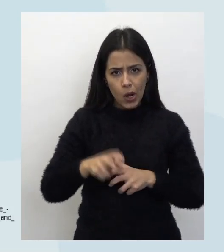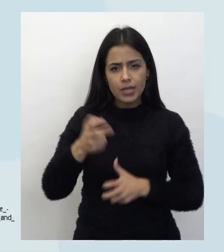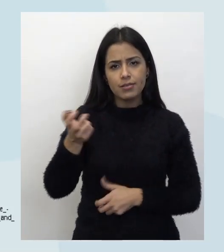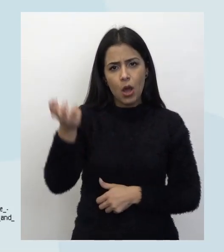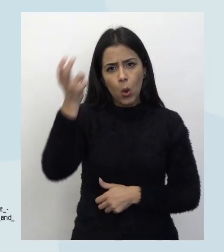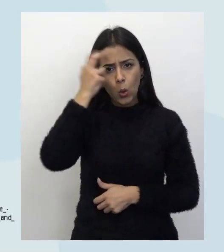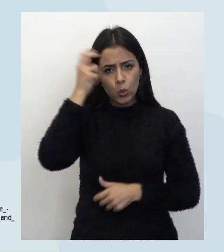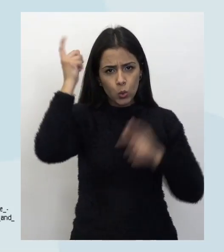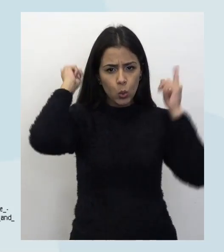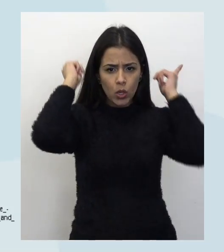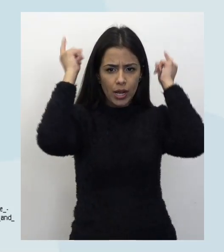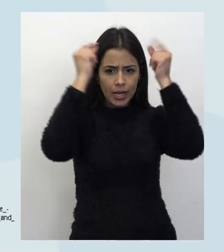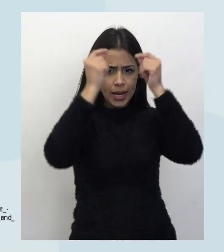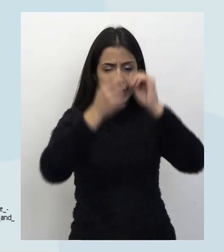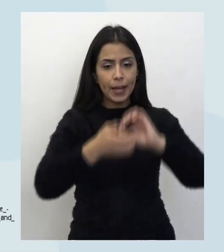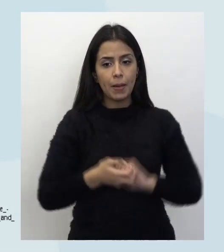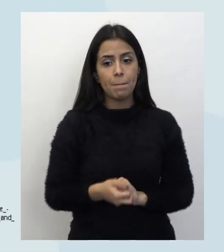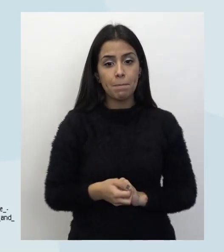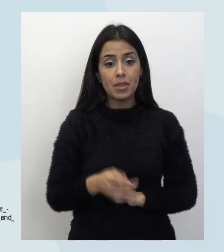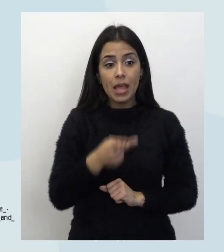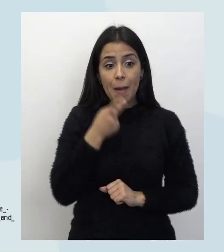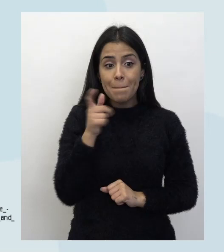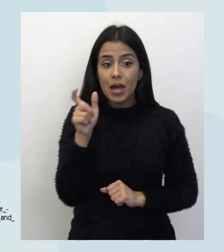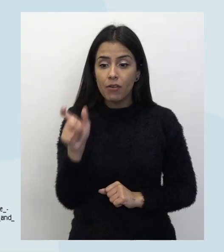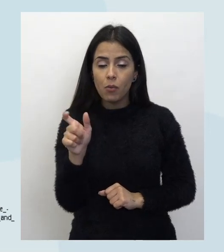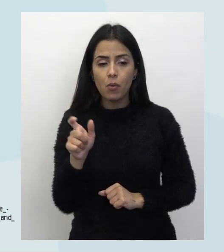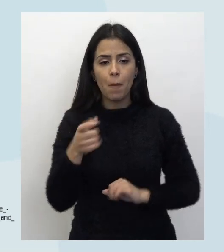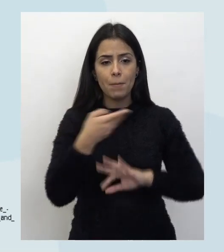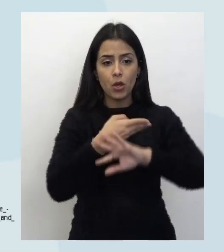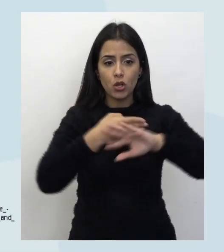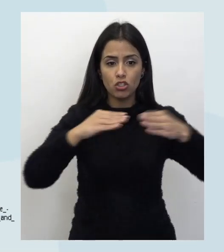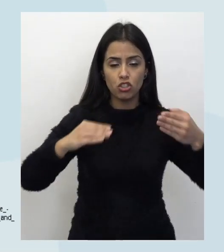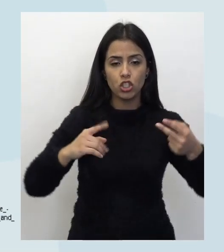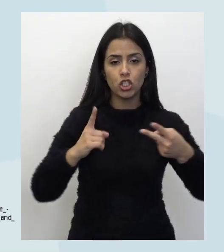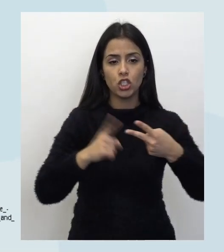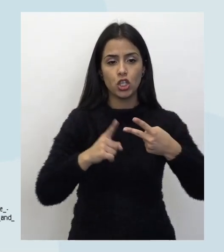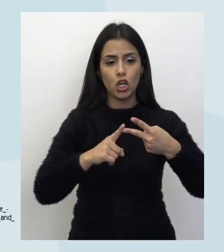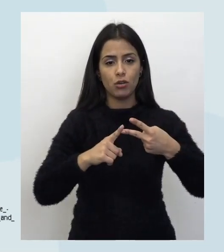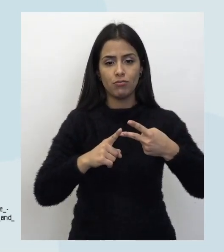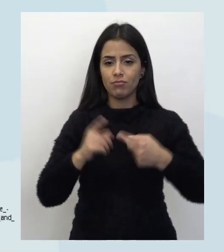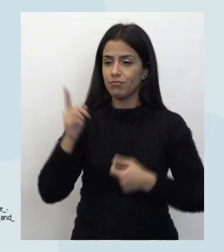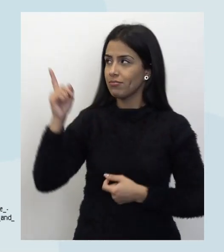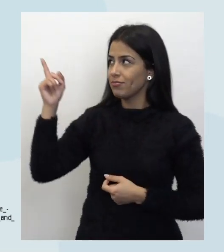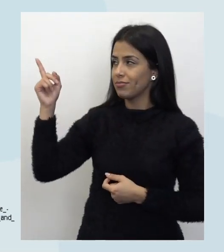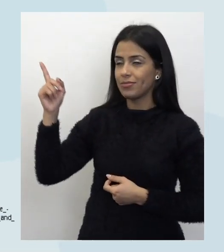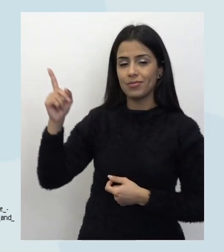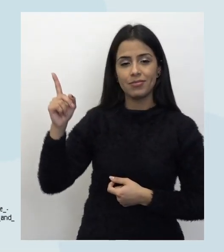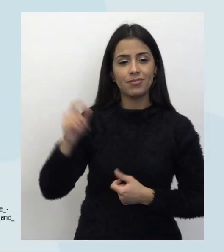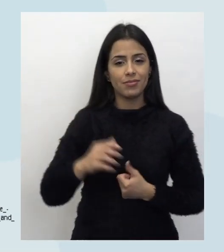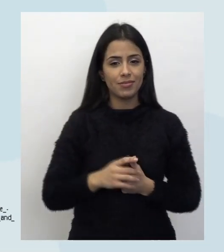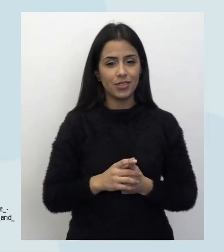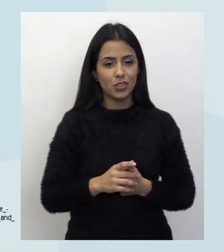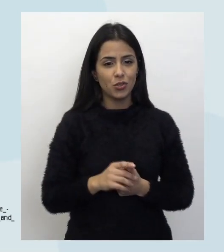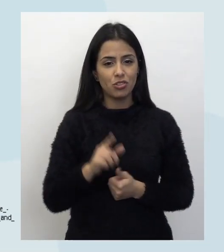ver o mundo. Palavras como biologia, zoologia, psicologia,